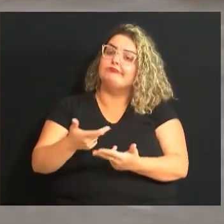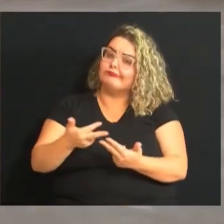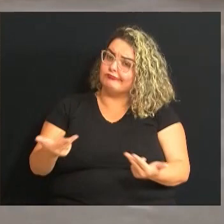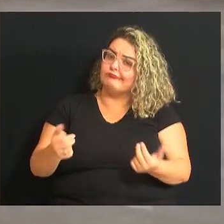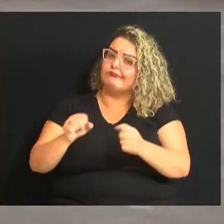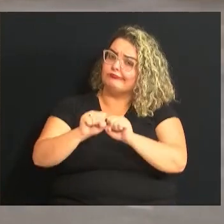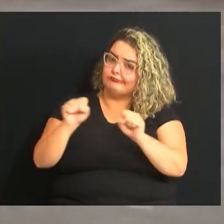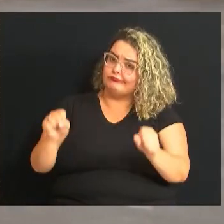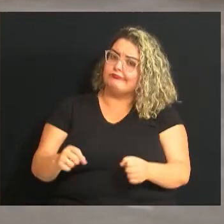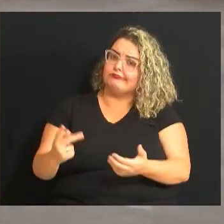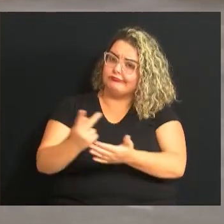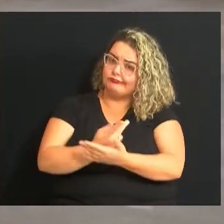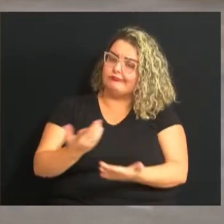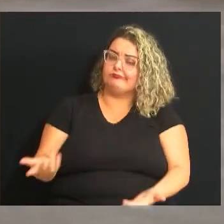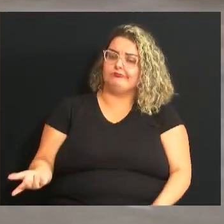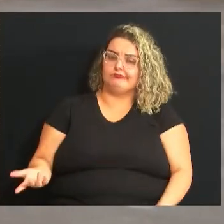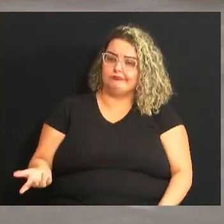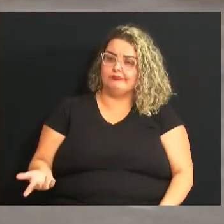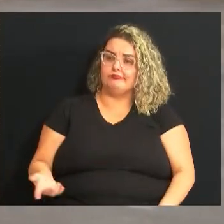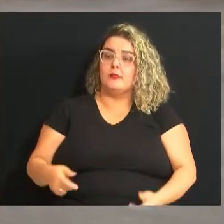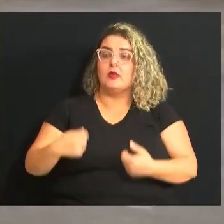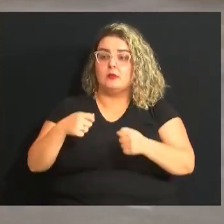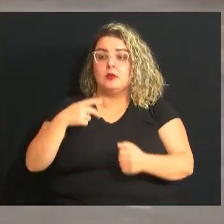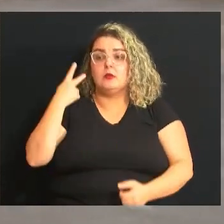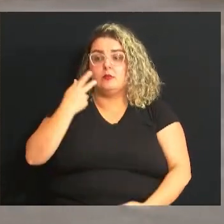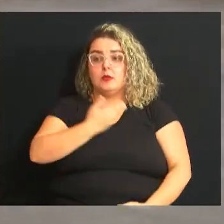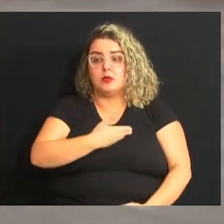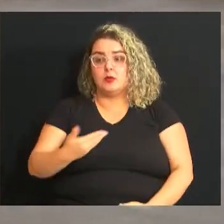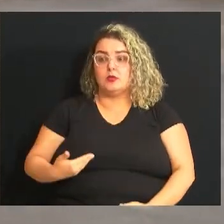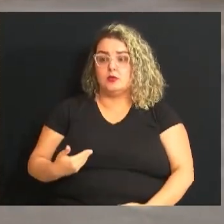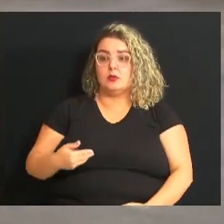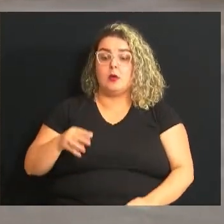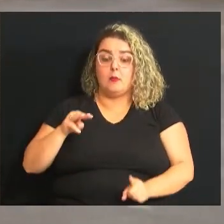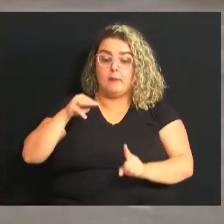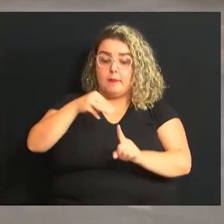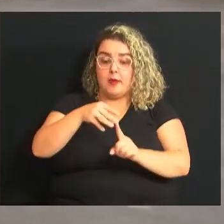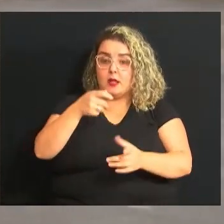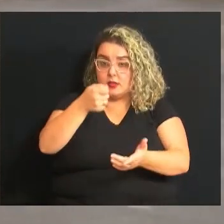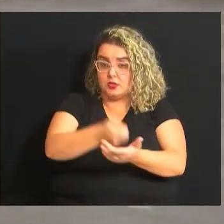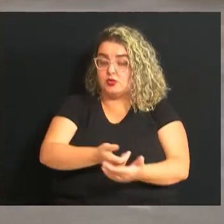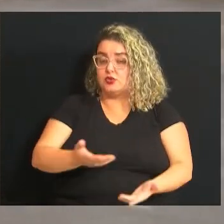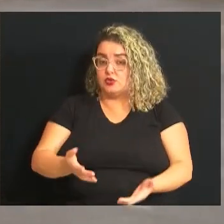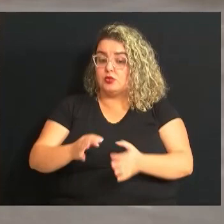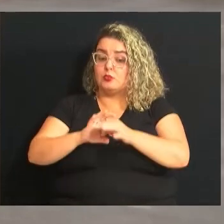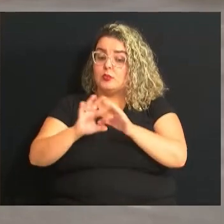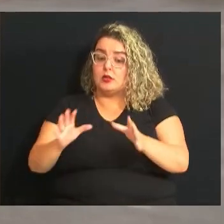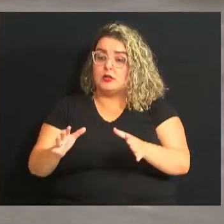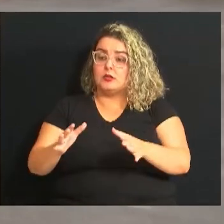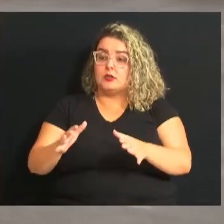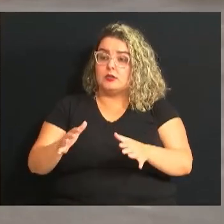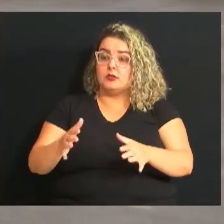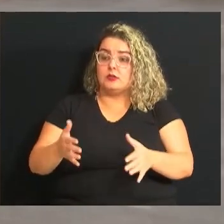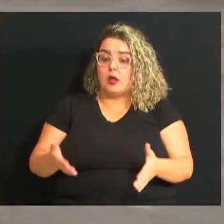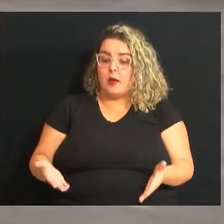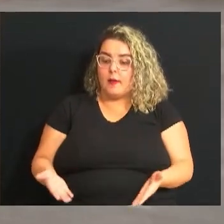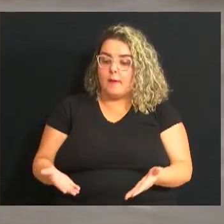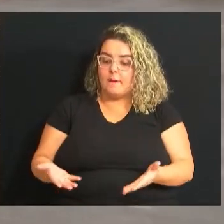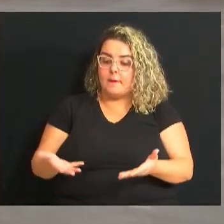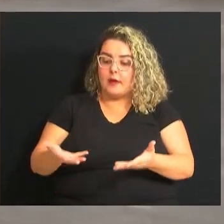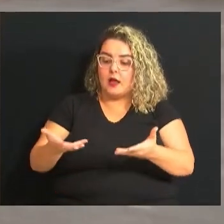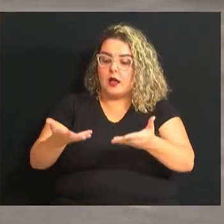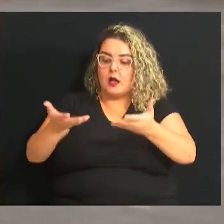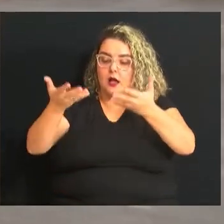alguma coisa está errada no sistema. Então é preciso políticas públicas, metas concretas, que permitam uma maior mobilidade